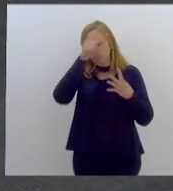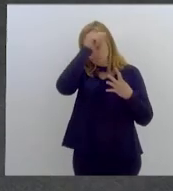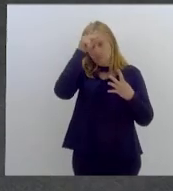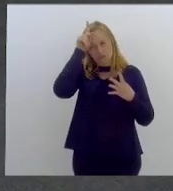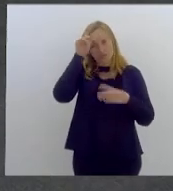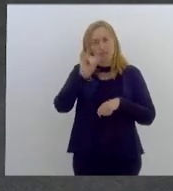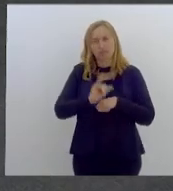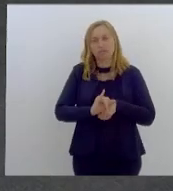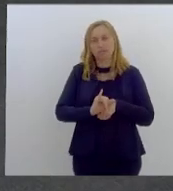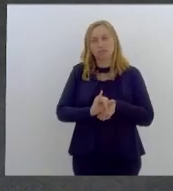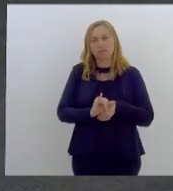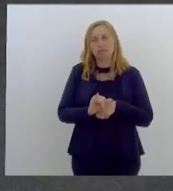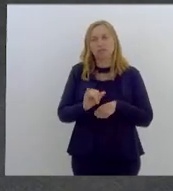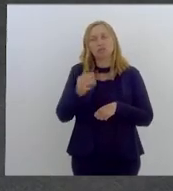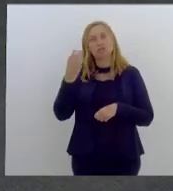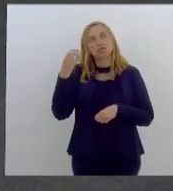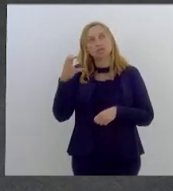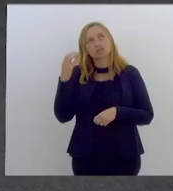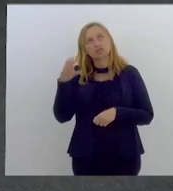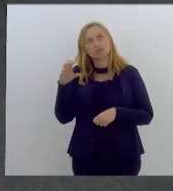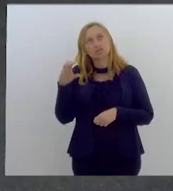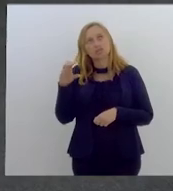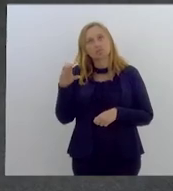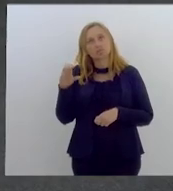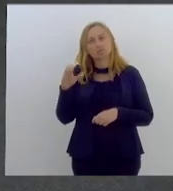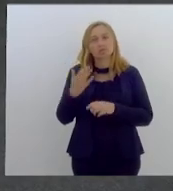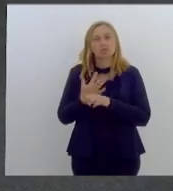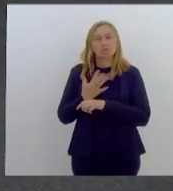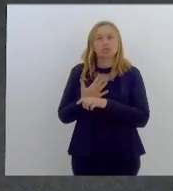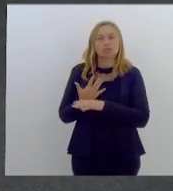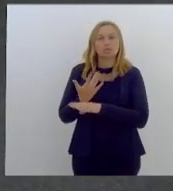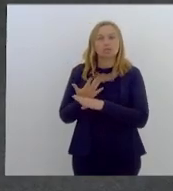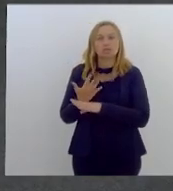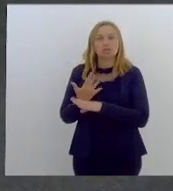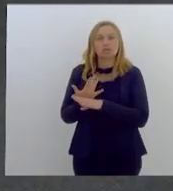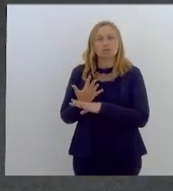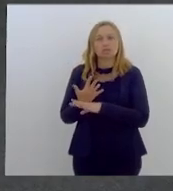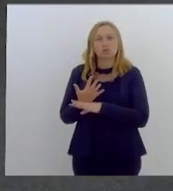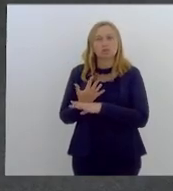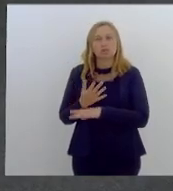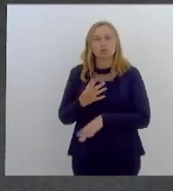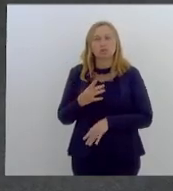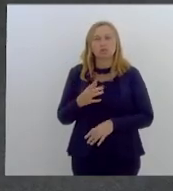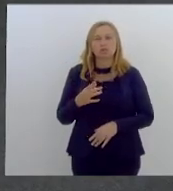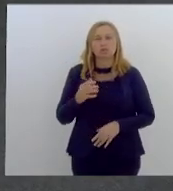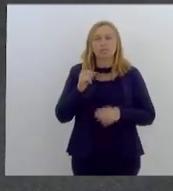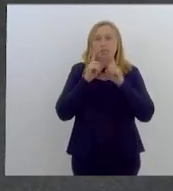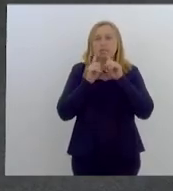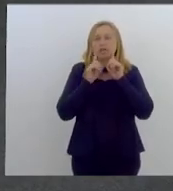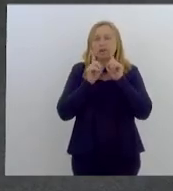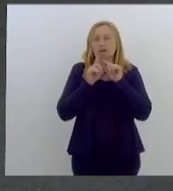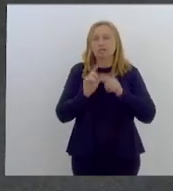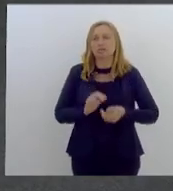capital, de Niterói, de Duque de Caxias e de Maricá.